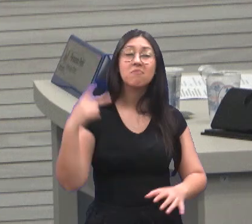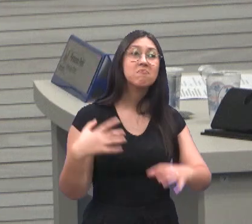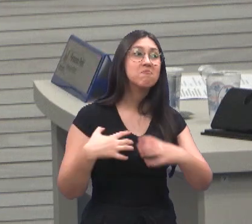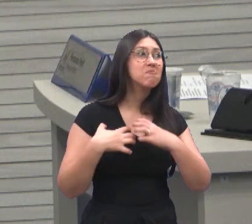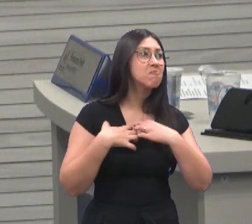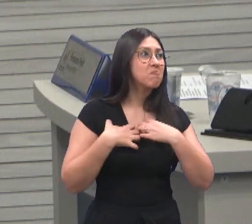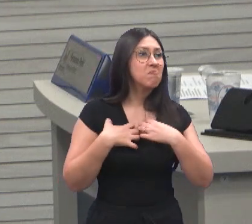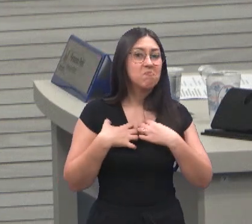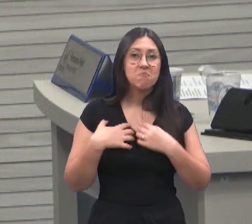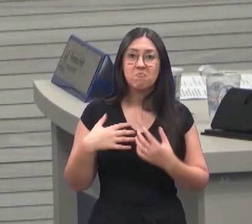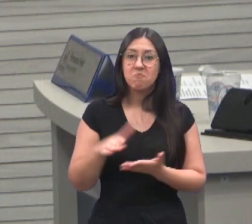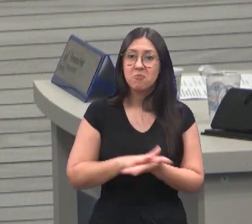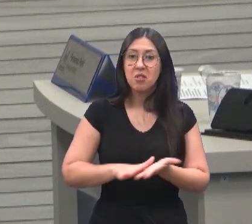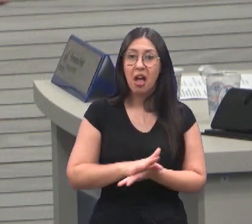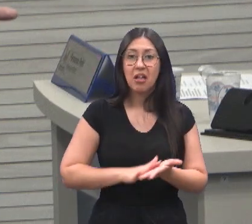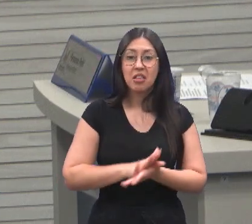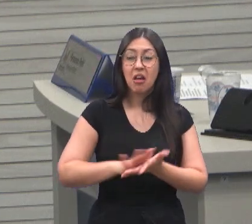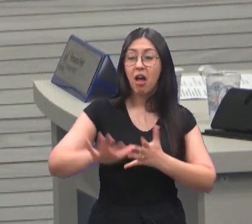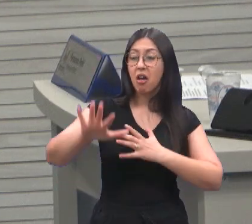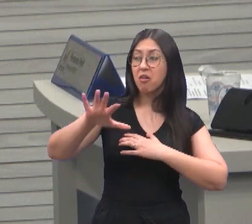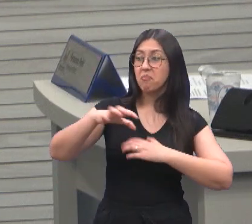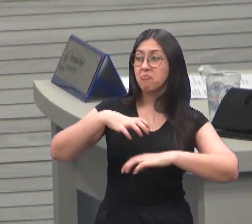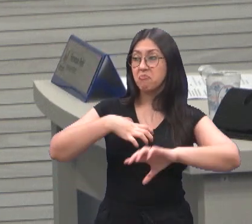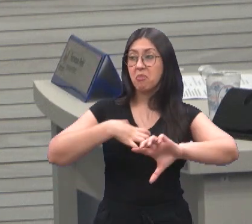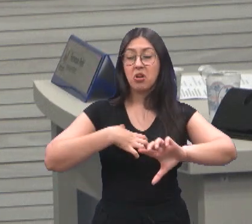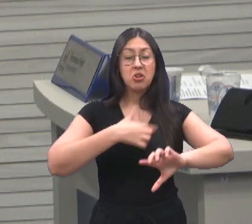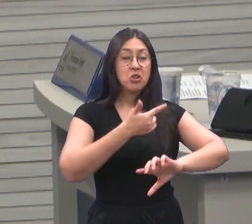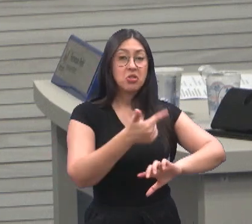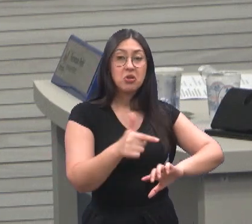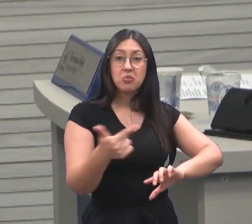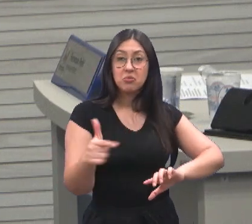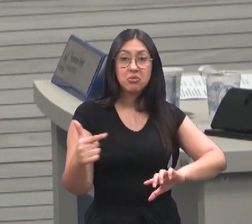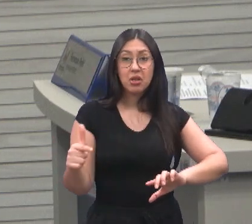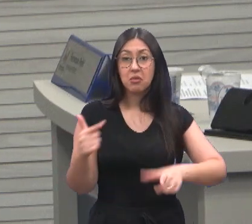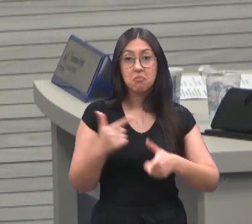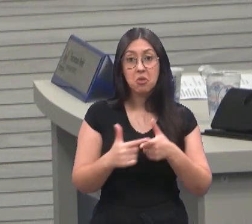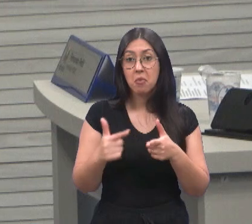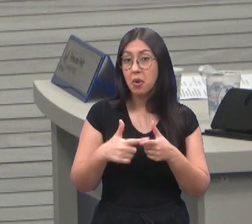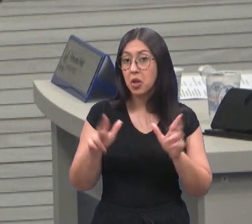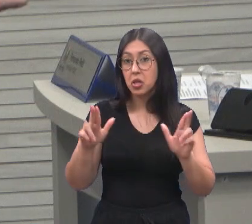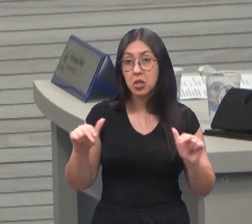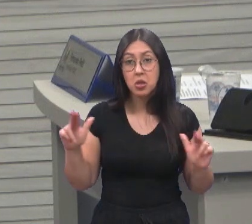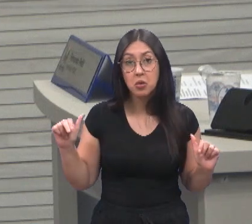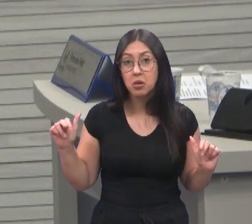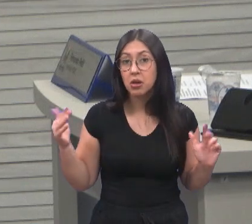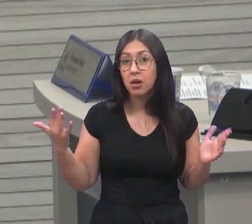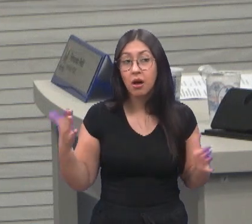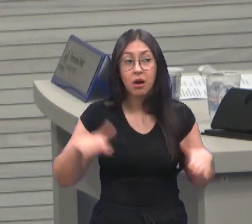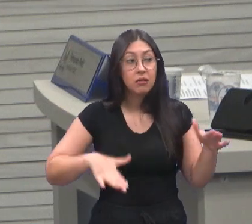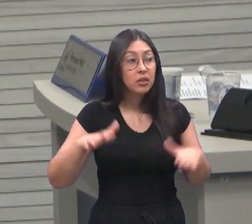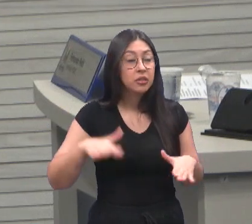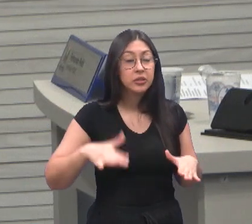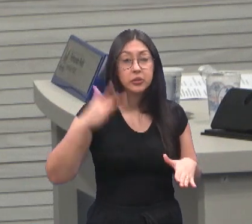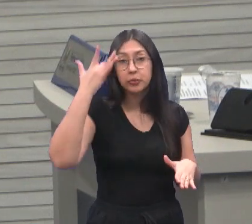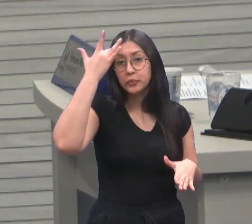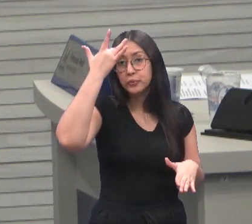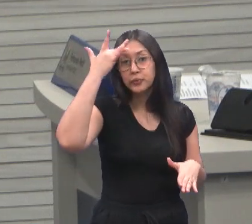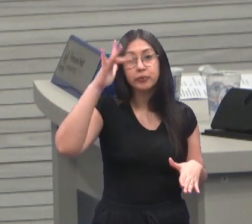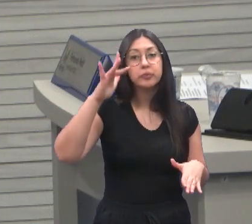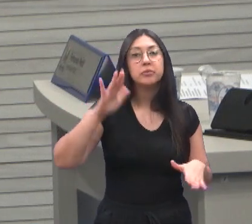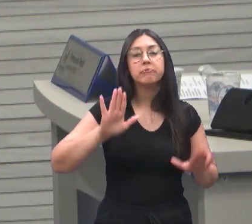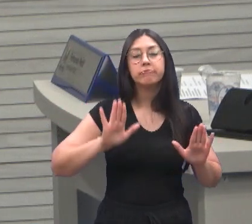pele um caso como esse, não tem na família uma questão como essa, talvez não tenha noção da dor que